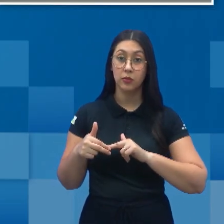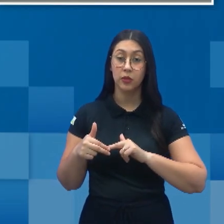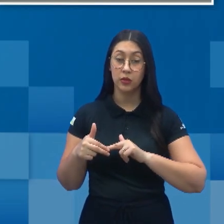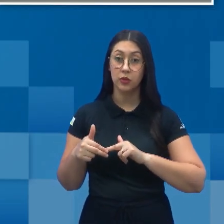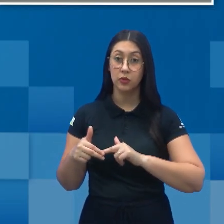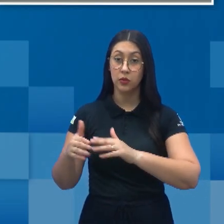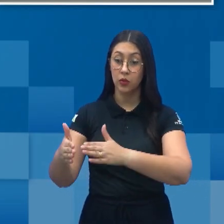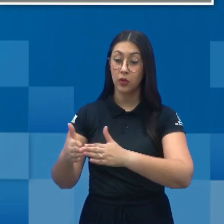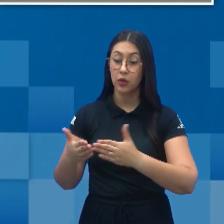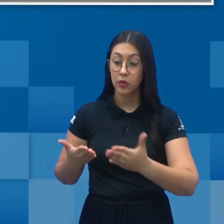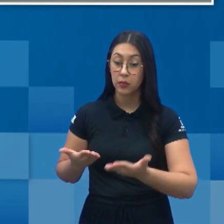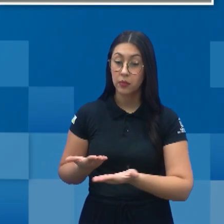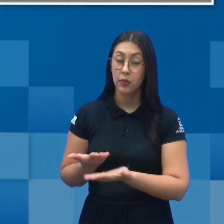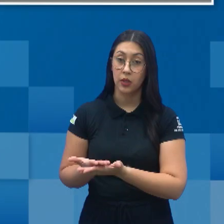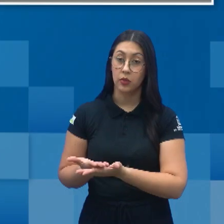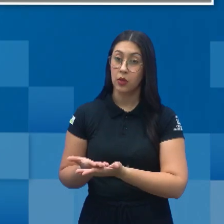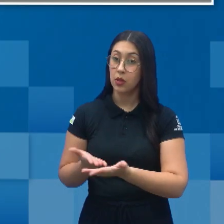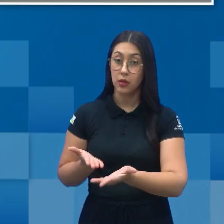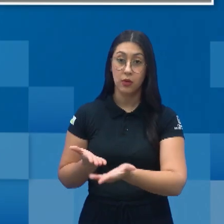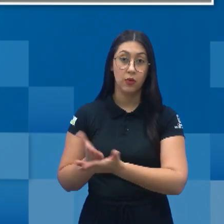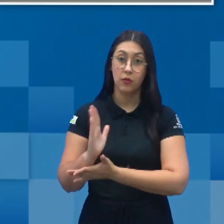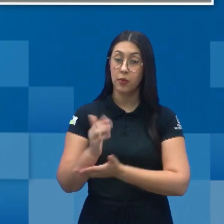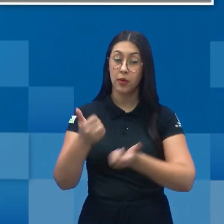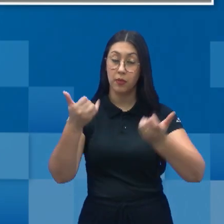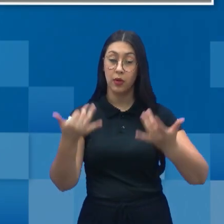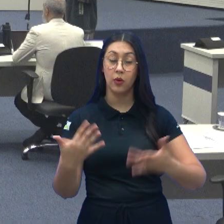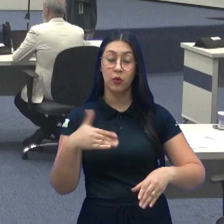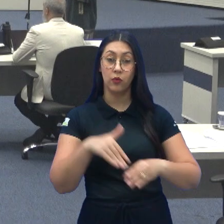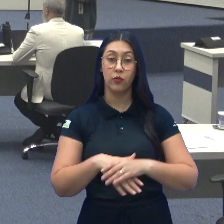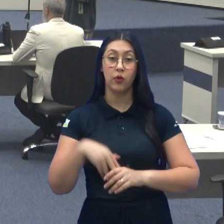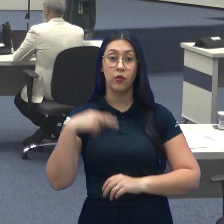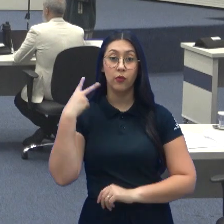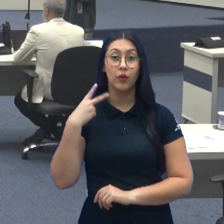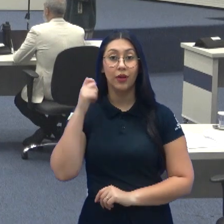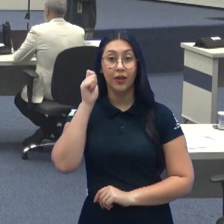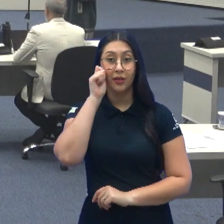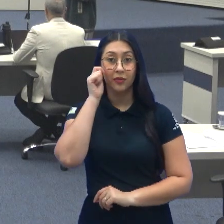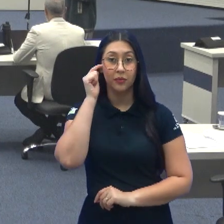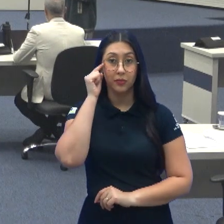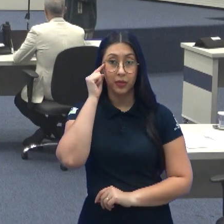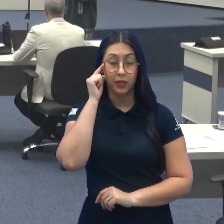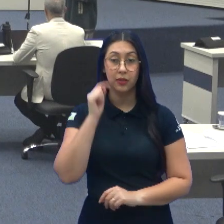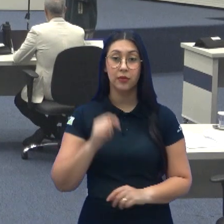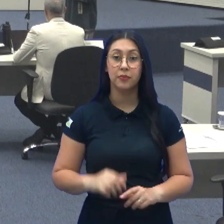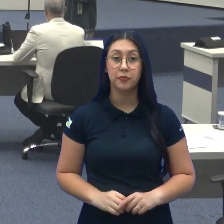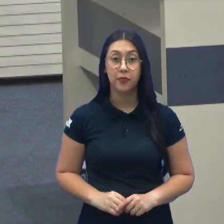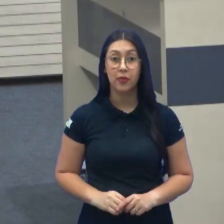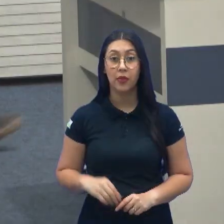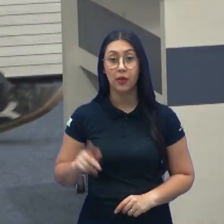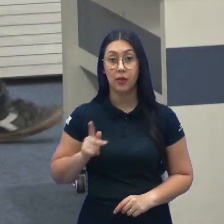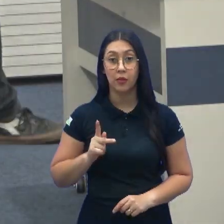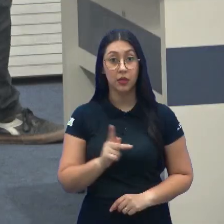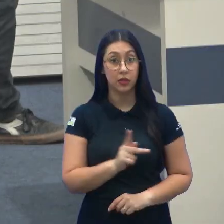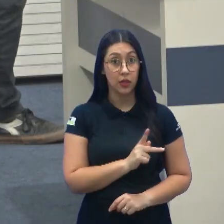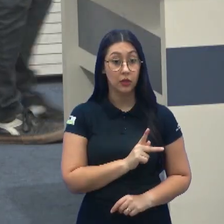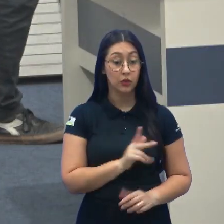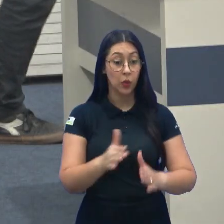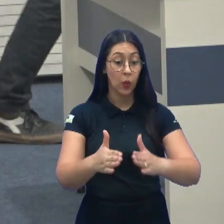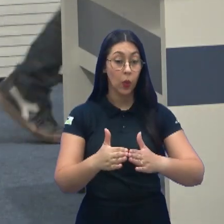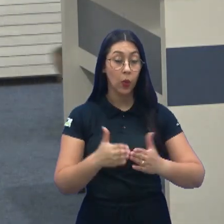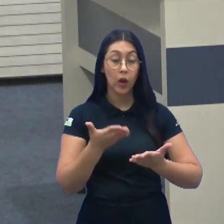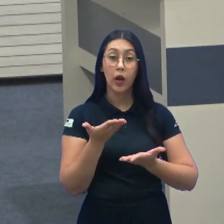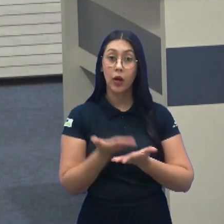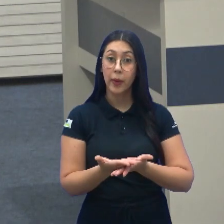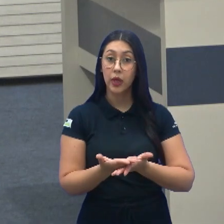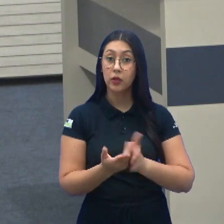votos contrários, o requerimento está rejeitado. Justificativo de votação, a vereadora Amélia Naone. Senhor presidente, esse requerimento é a